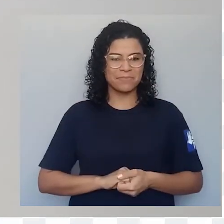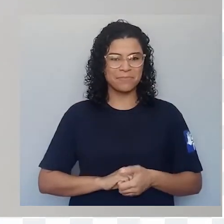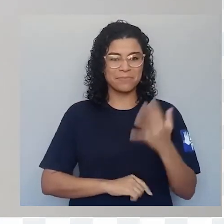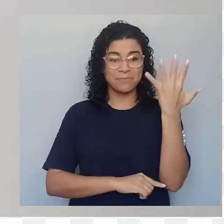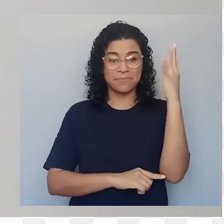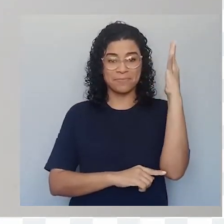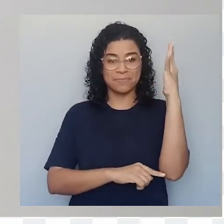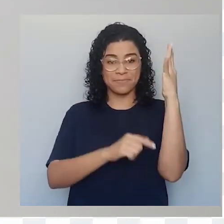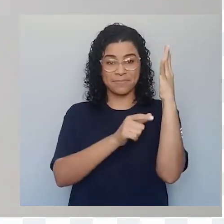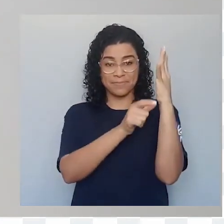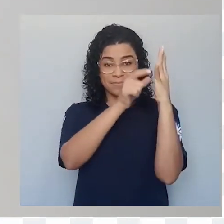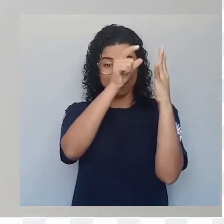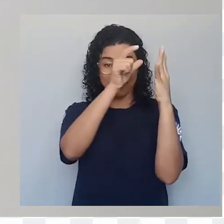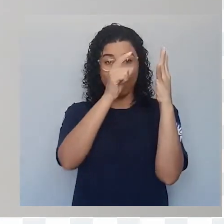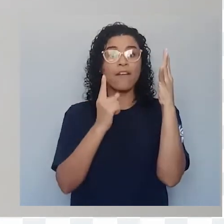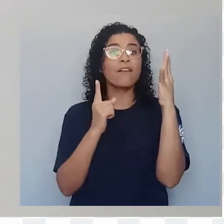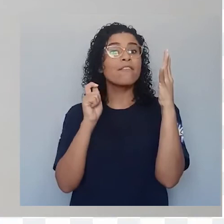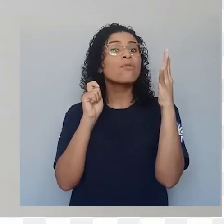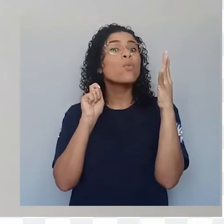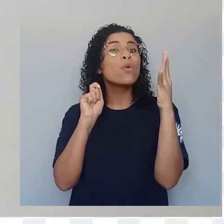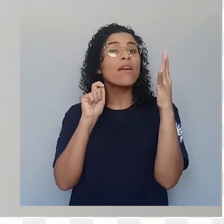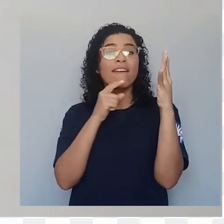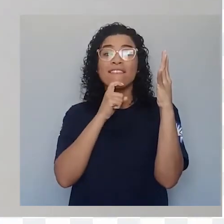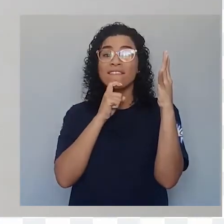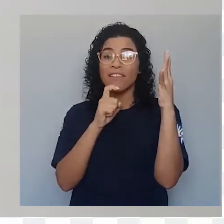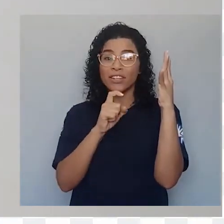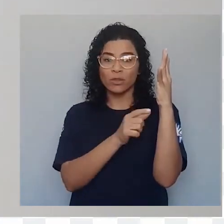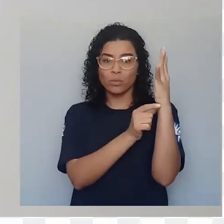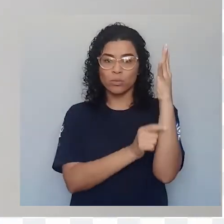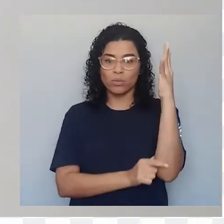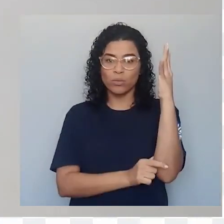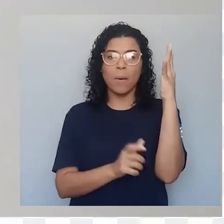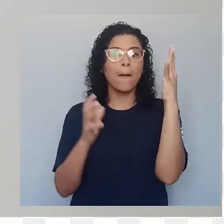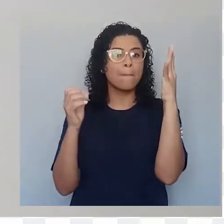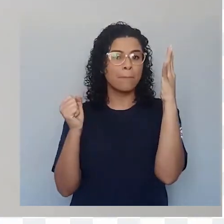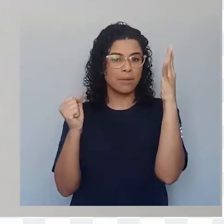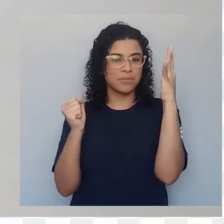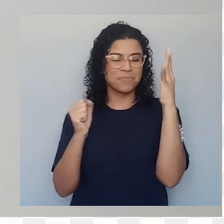vai ser verde com o tronco branco. Eu adoro